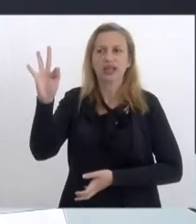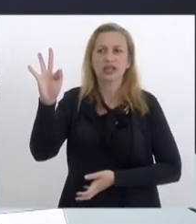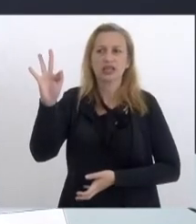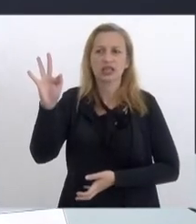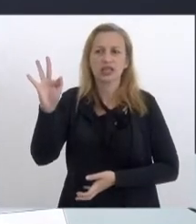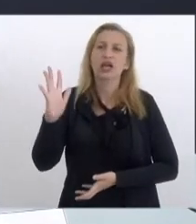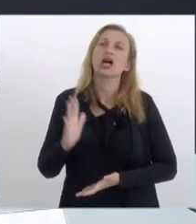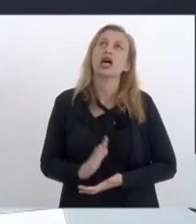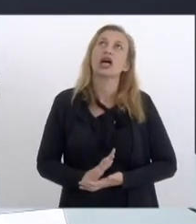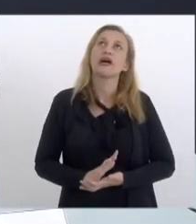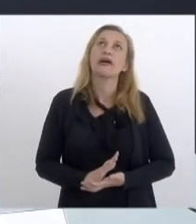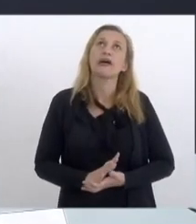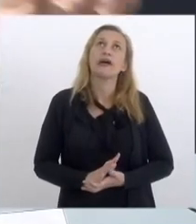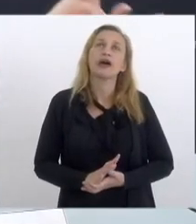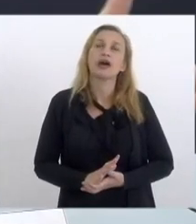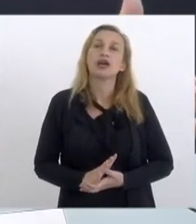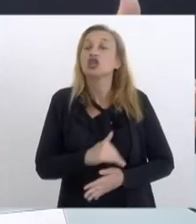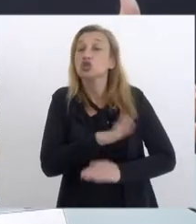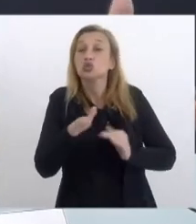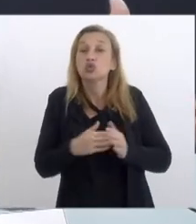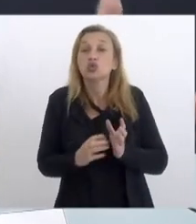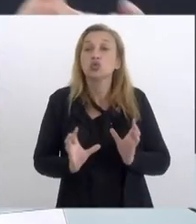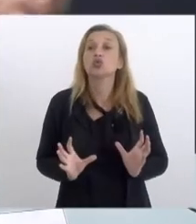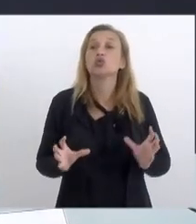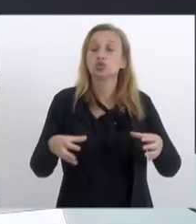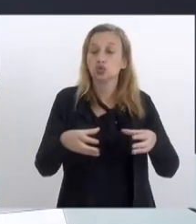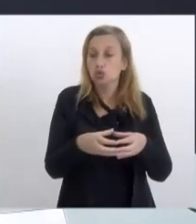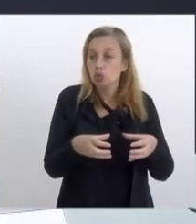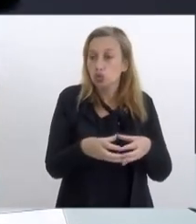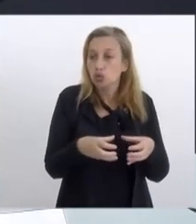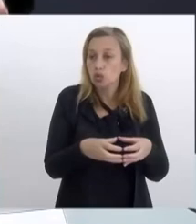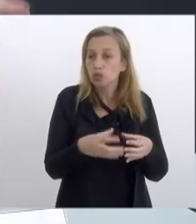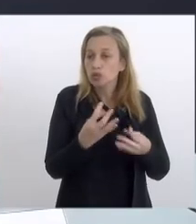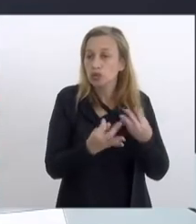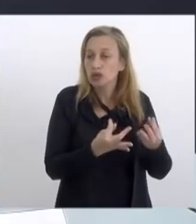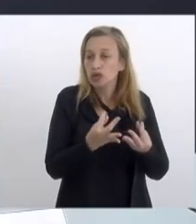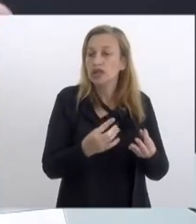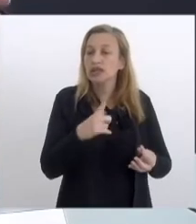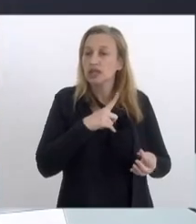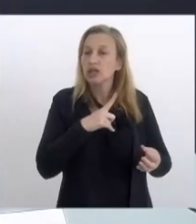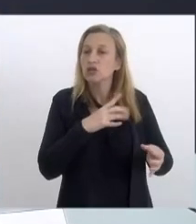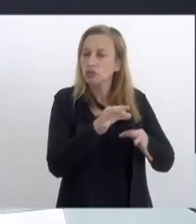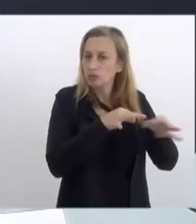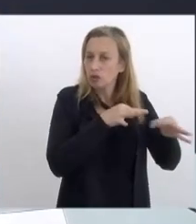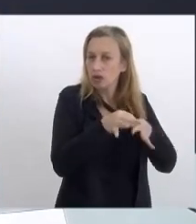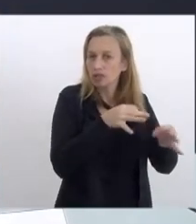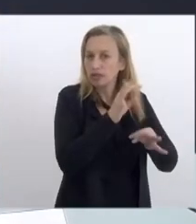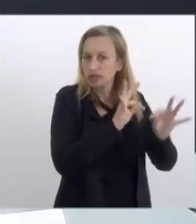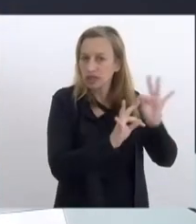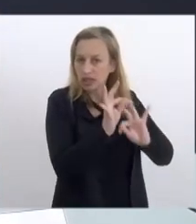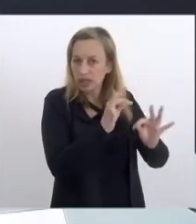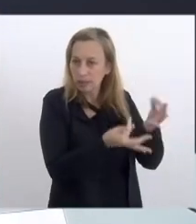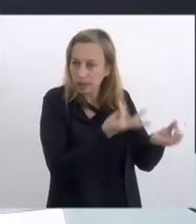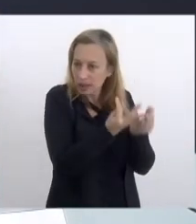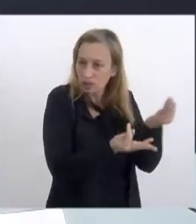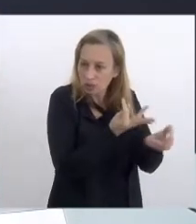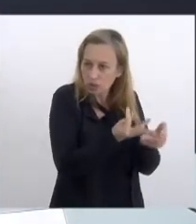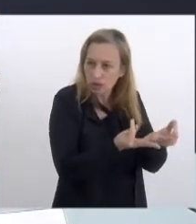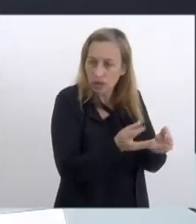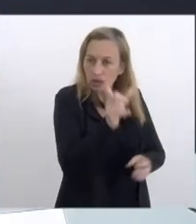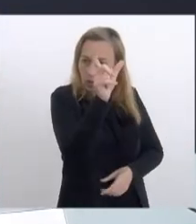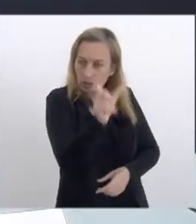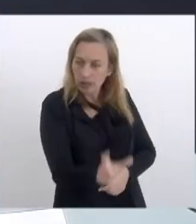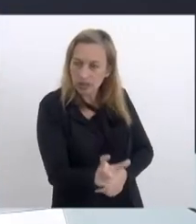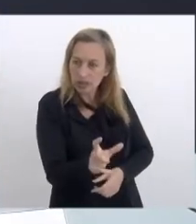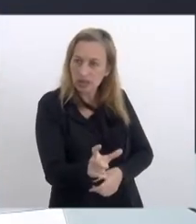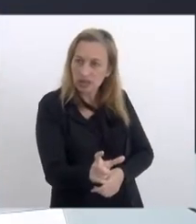trazer, digamos, que todas as comunidades tenham o quê? Um programa terapêutico para o seu acolhido, tá? E dê a